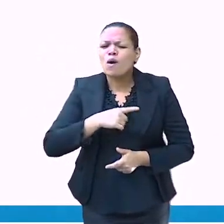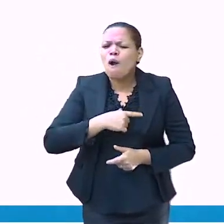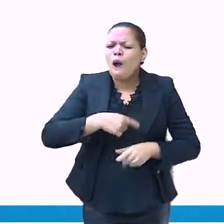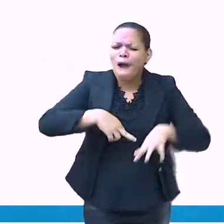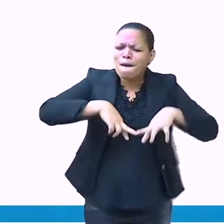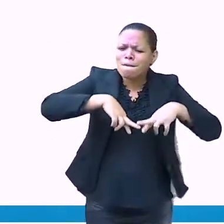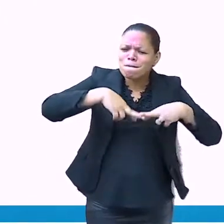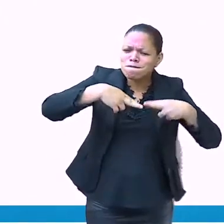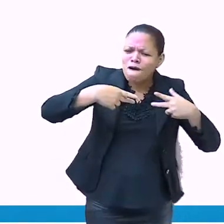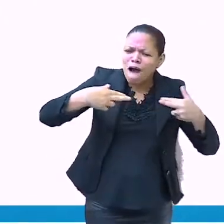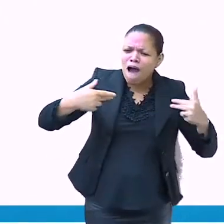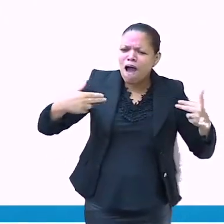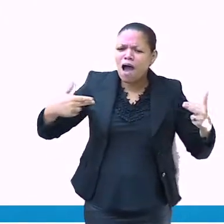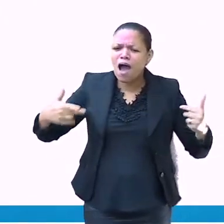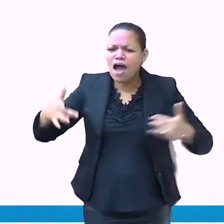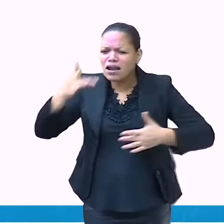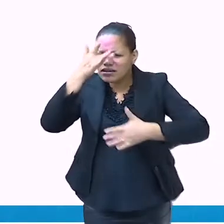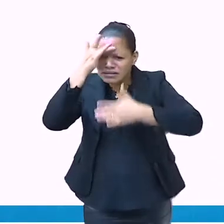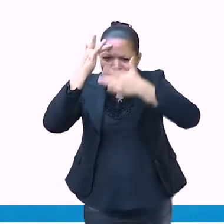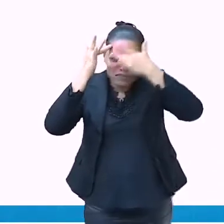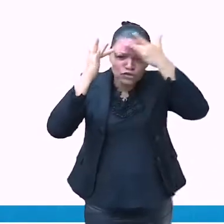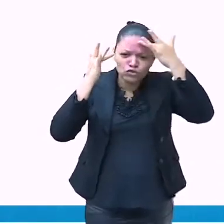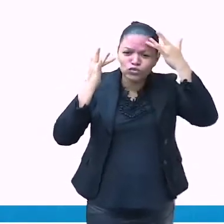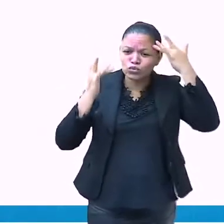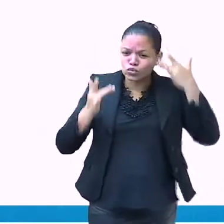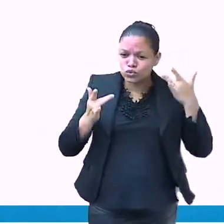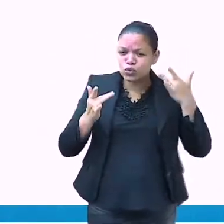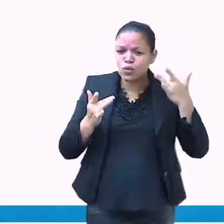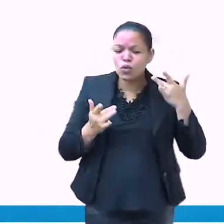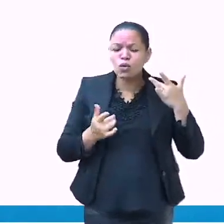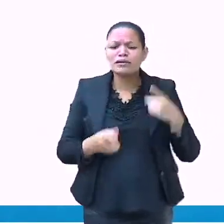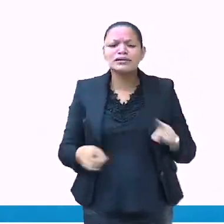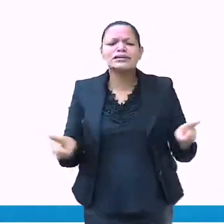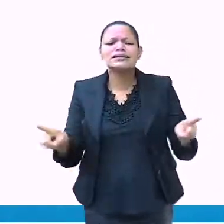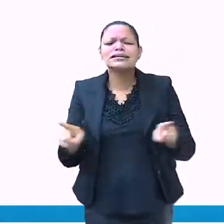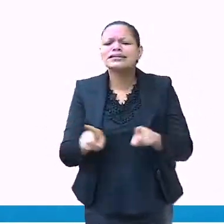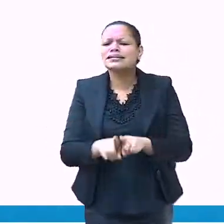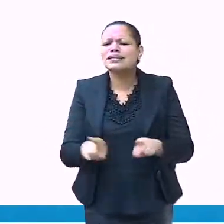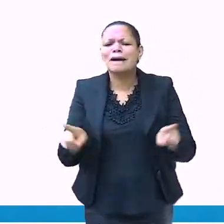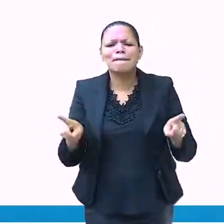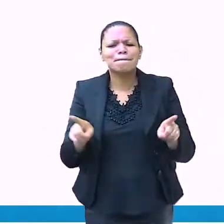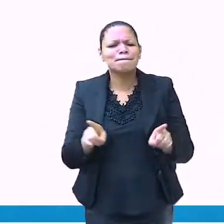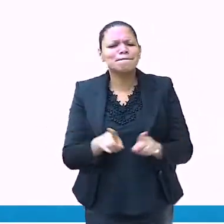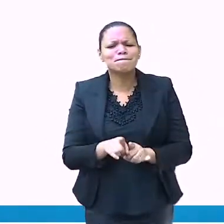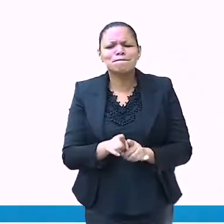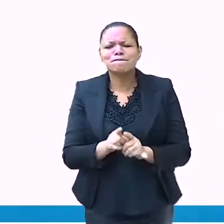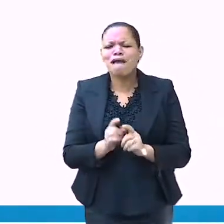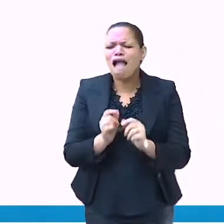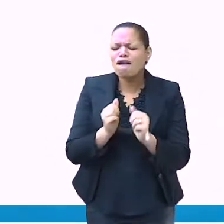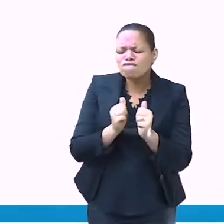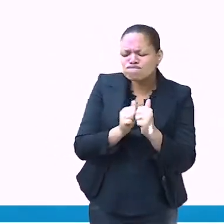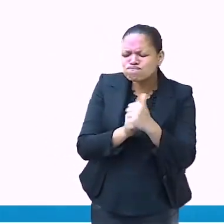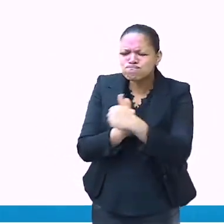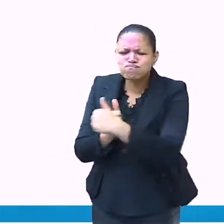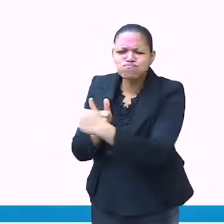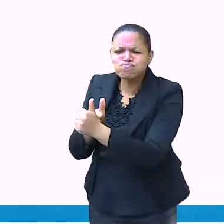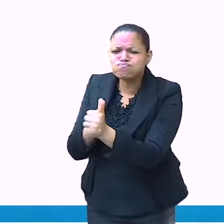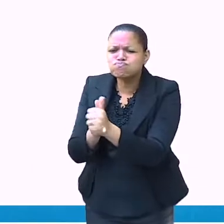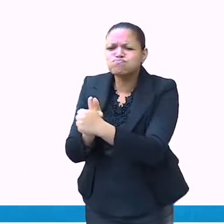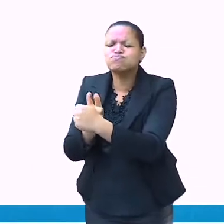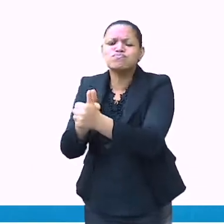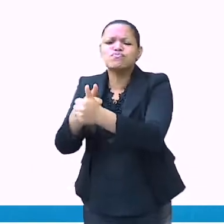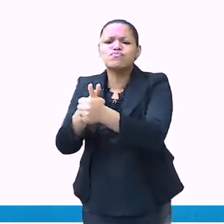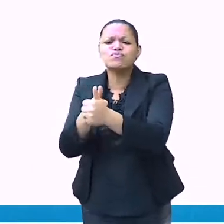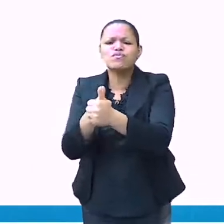de Martin Luther King, de liberdade, de igualdade, de justiça. Não só negros, mas sim pessoas